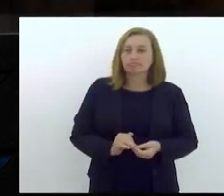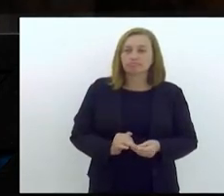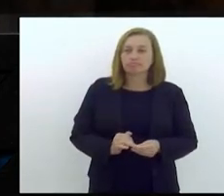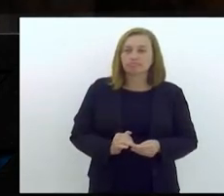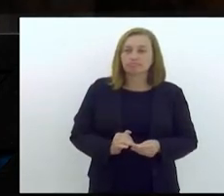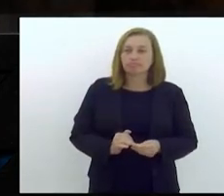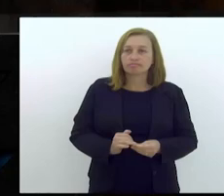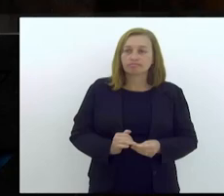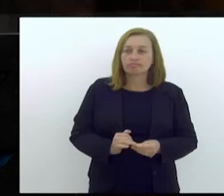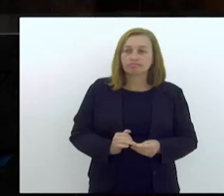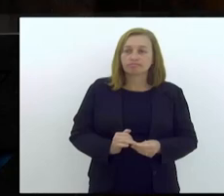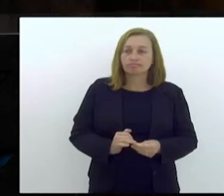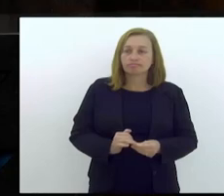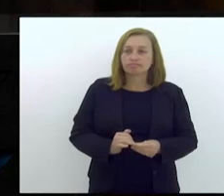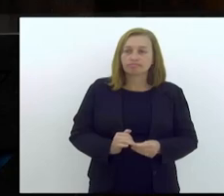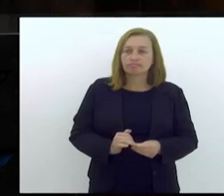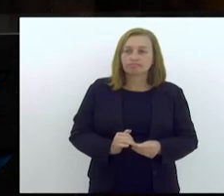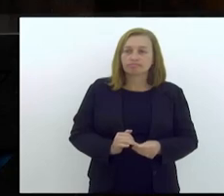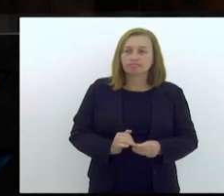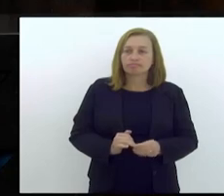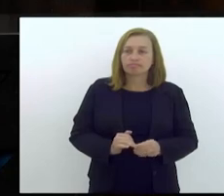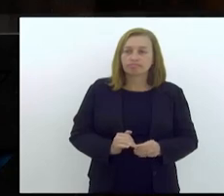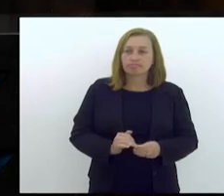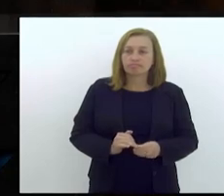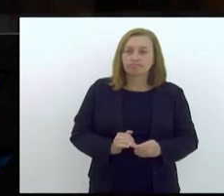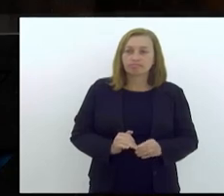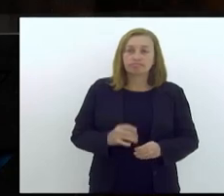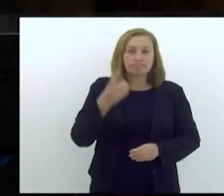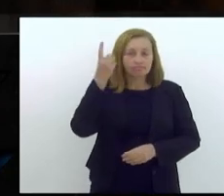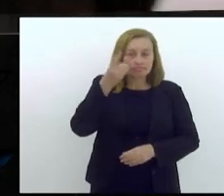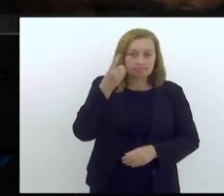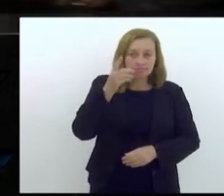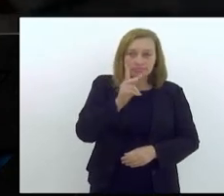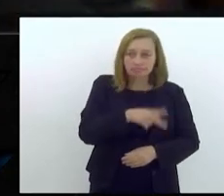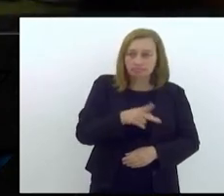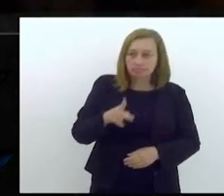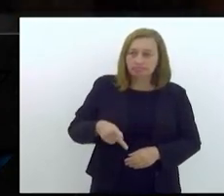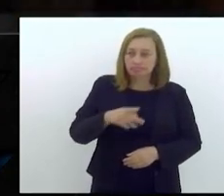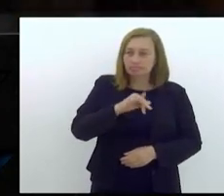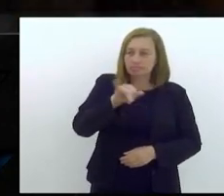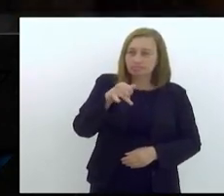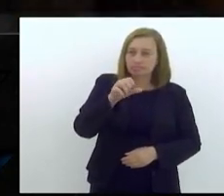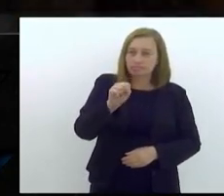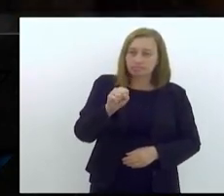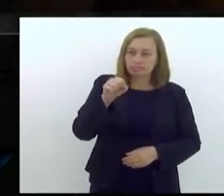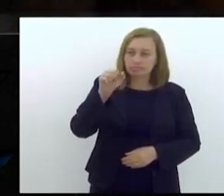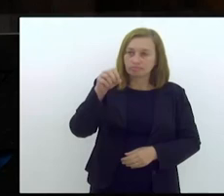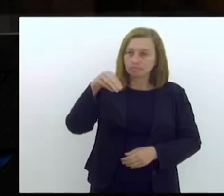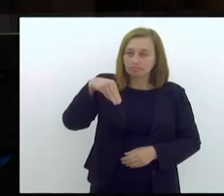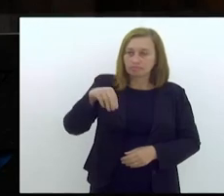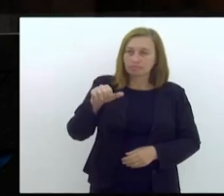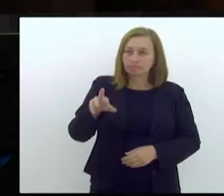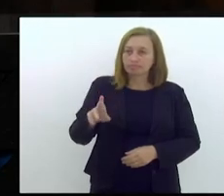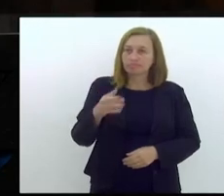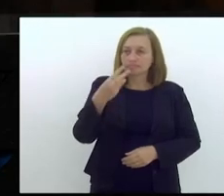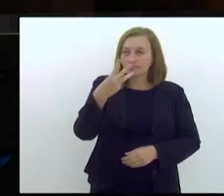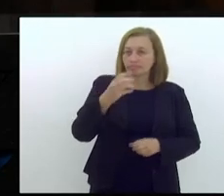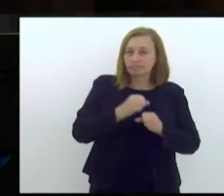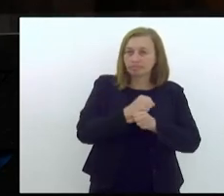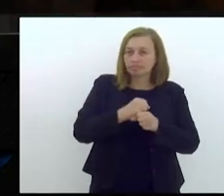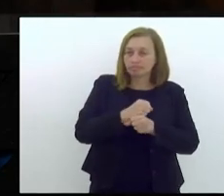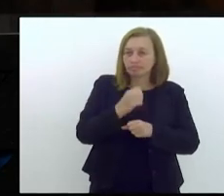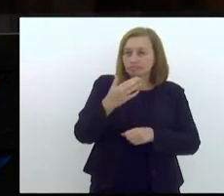em tese Deputado Professor José três anos e meio de